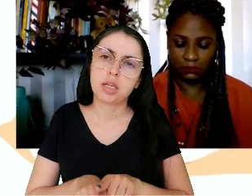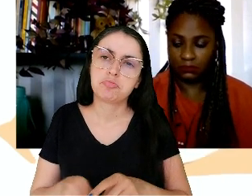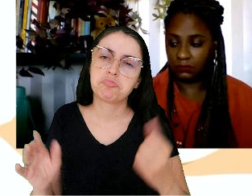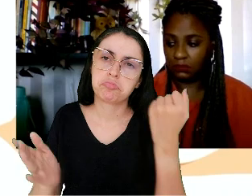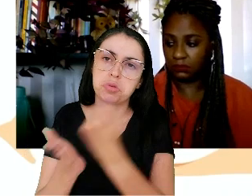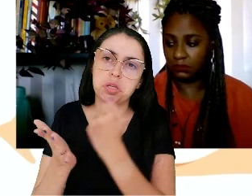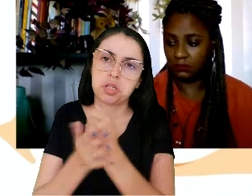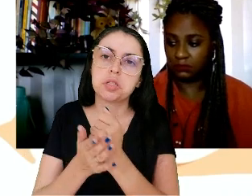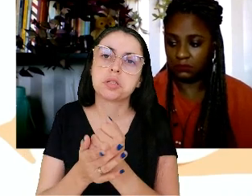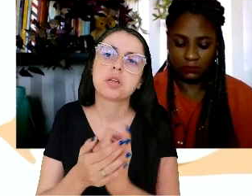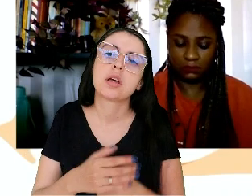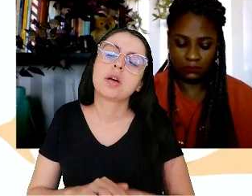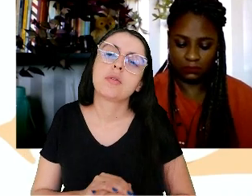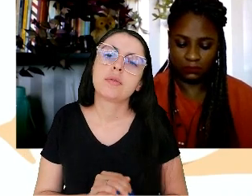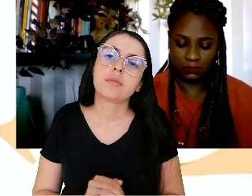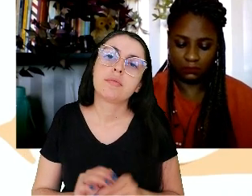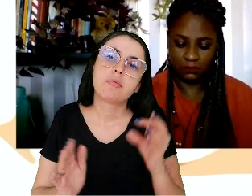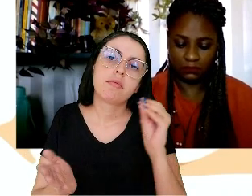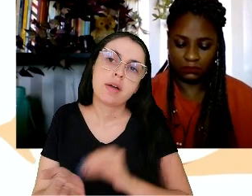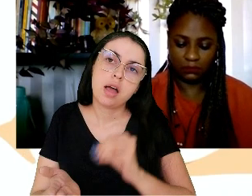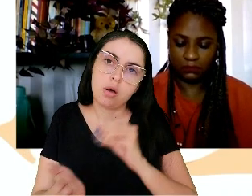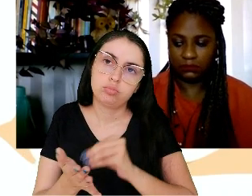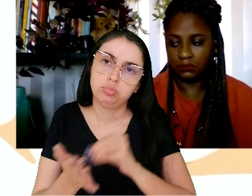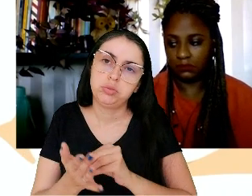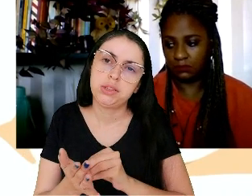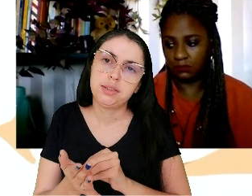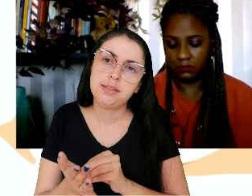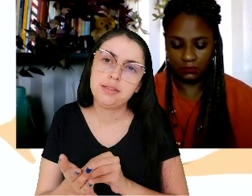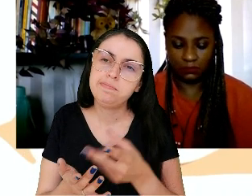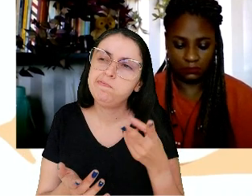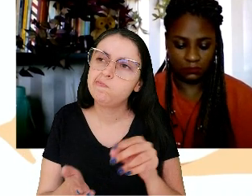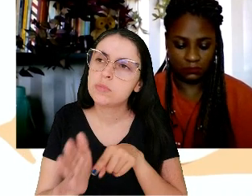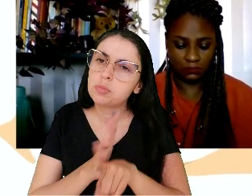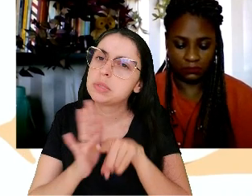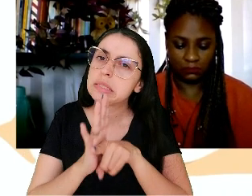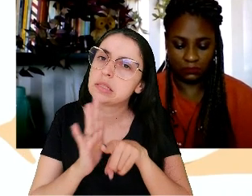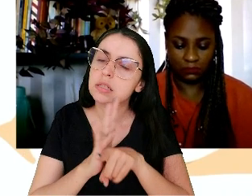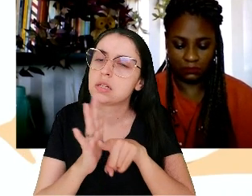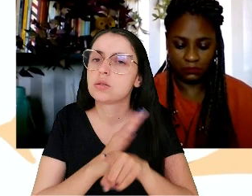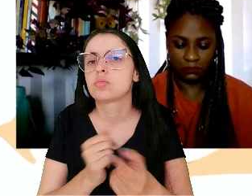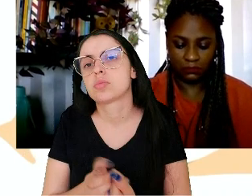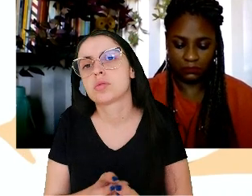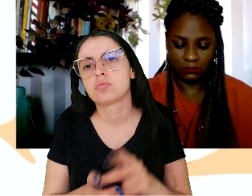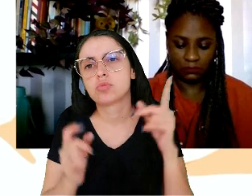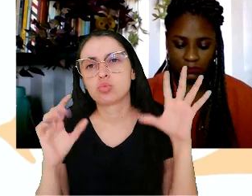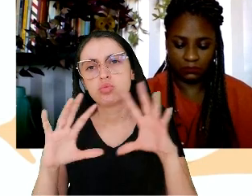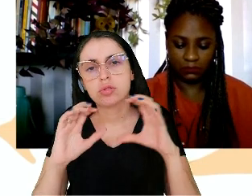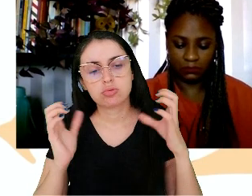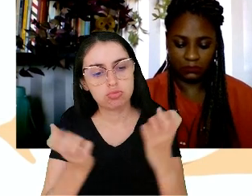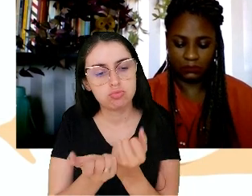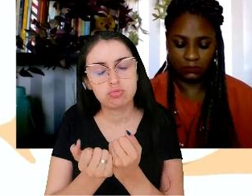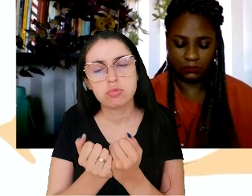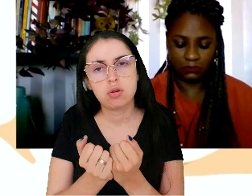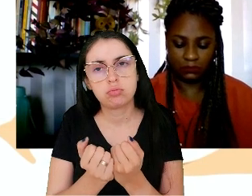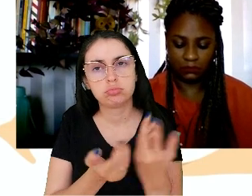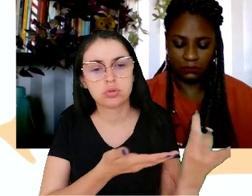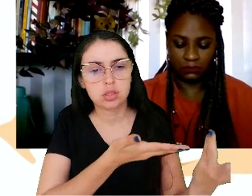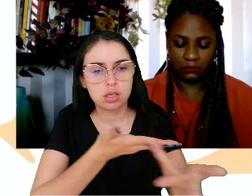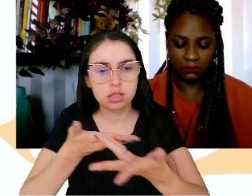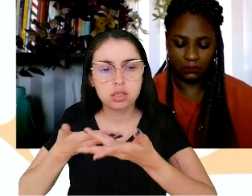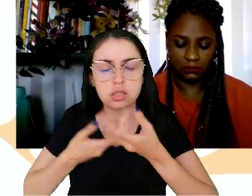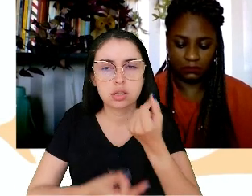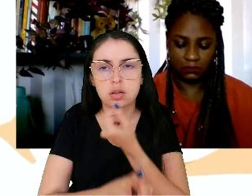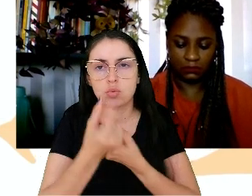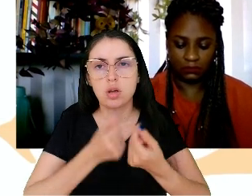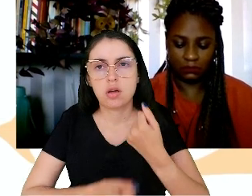em relação a isso. Mas o que falta e o que eu pesquiso é essa visão do coletivo, é trazer